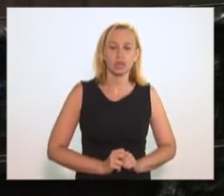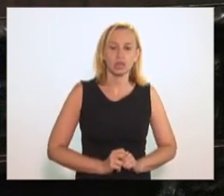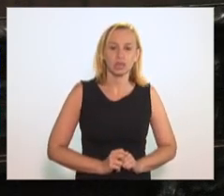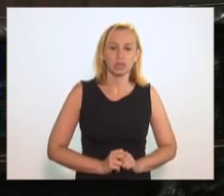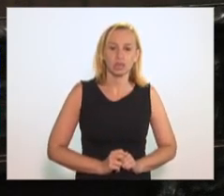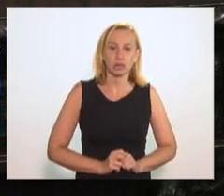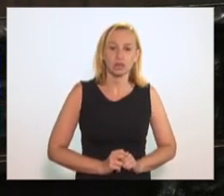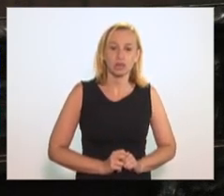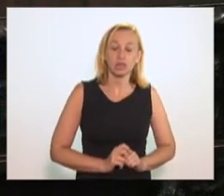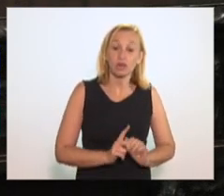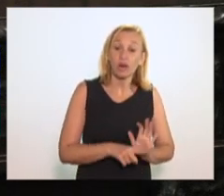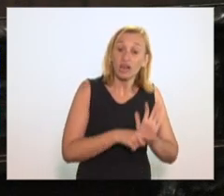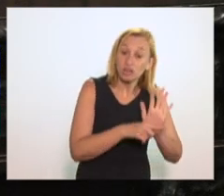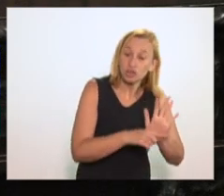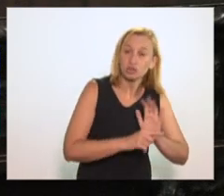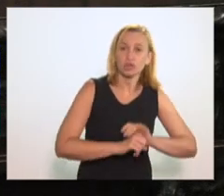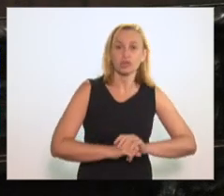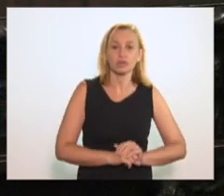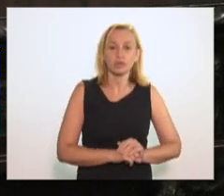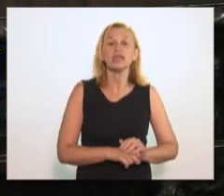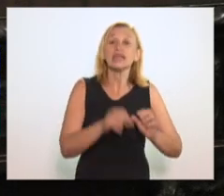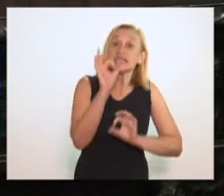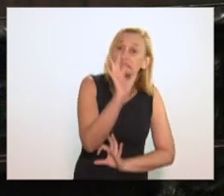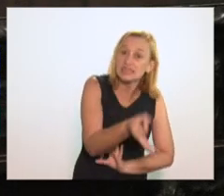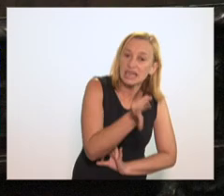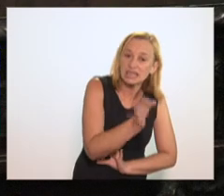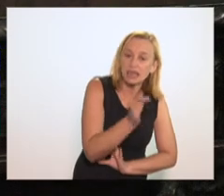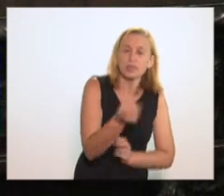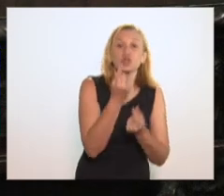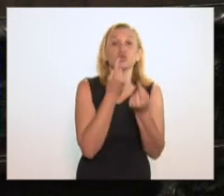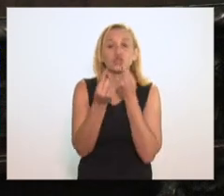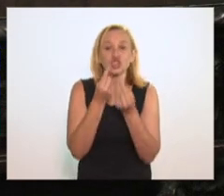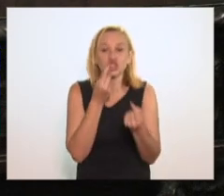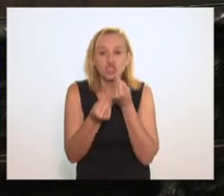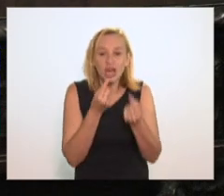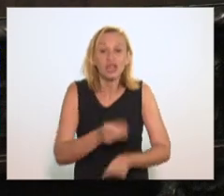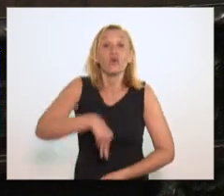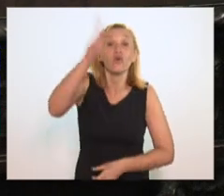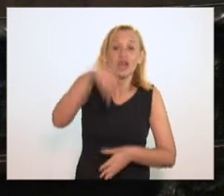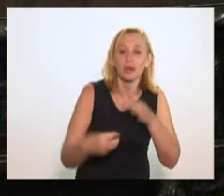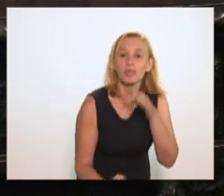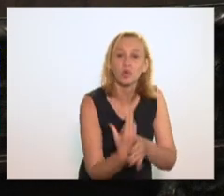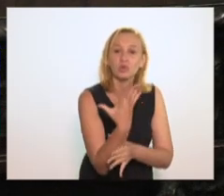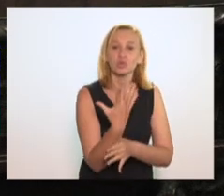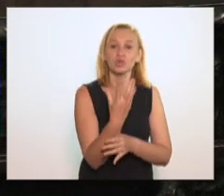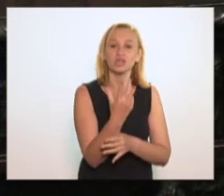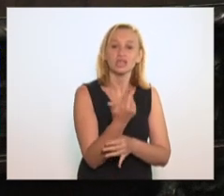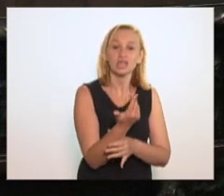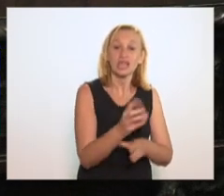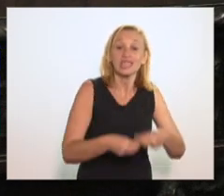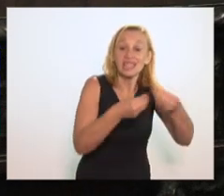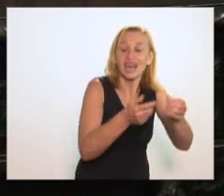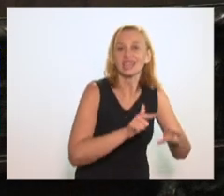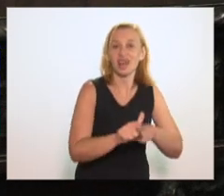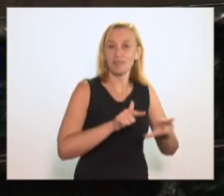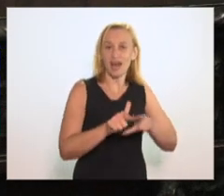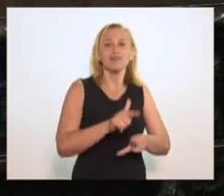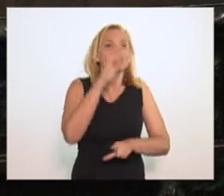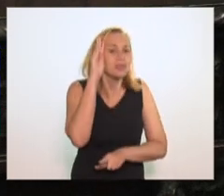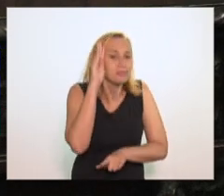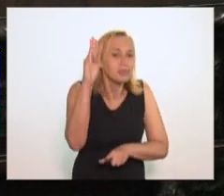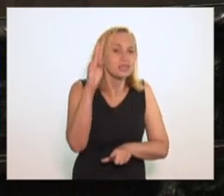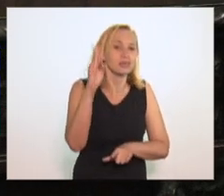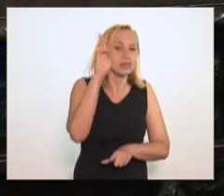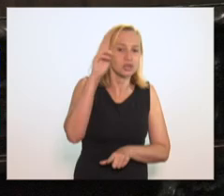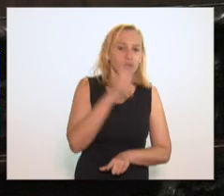estão instruindo e obviamente no diálogo com quem produz e emprega e principalmente